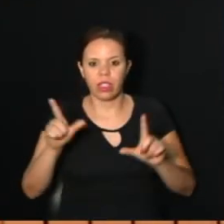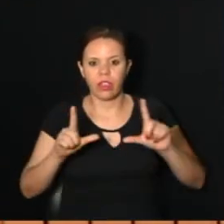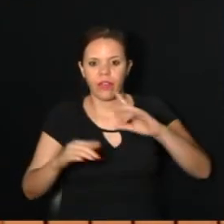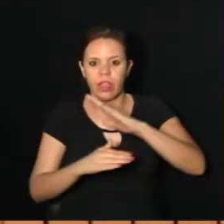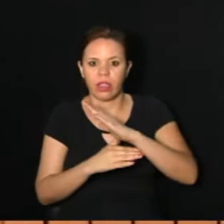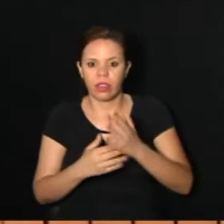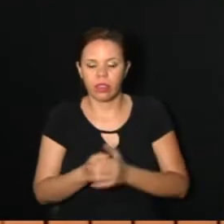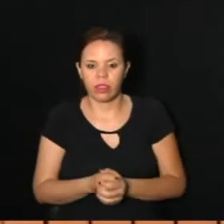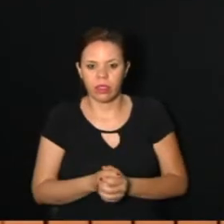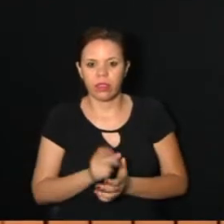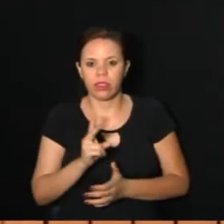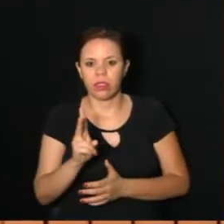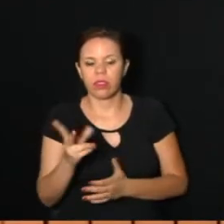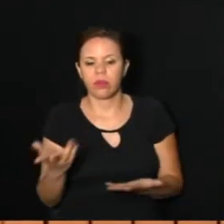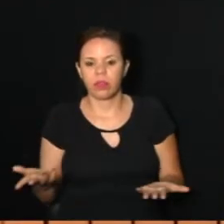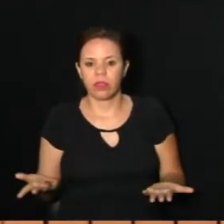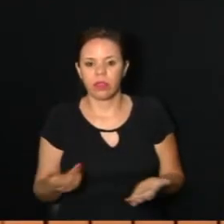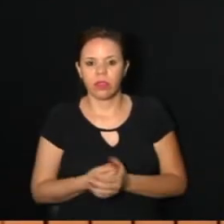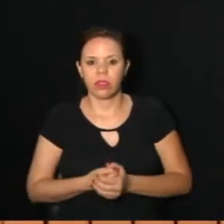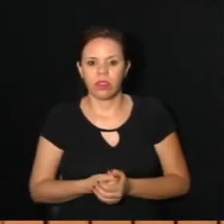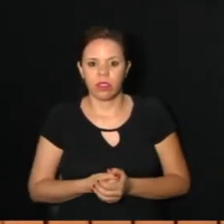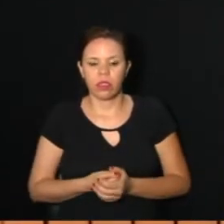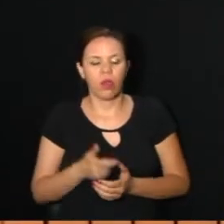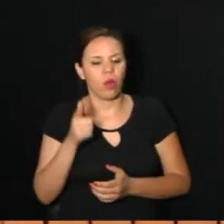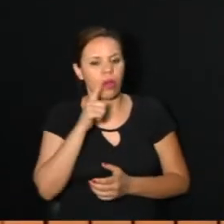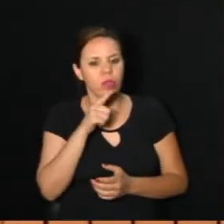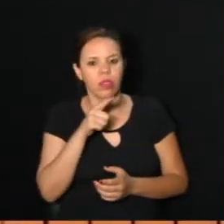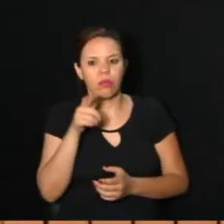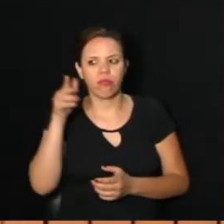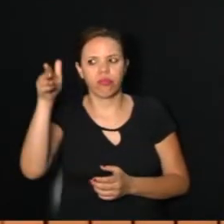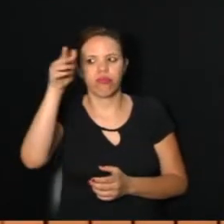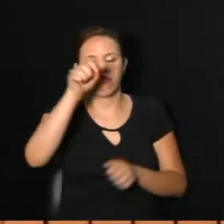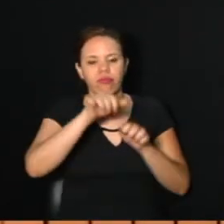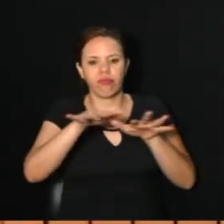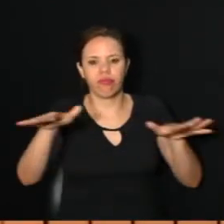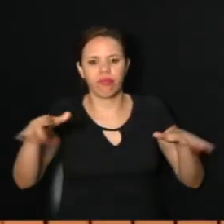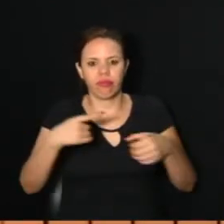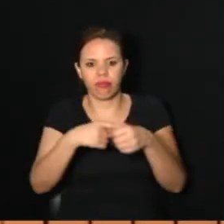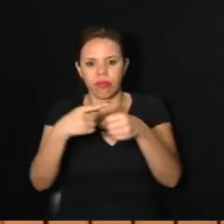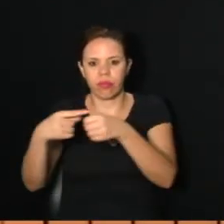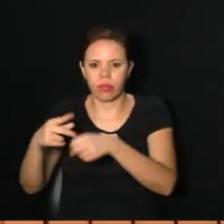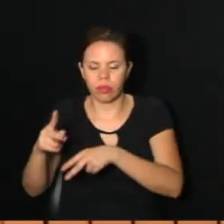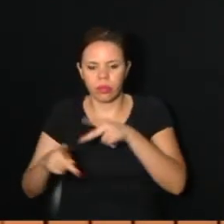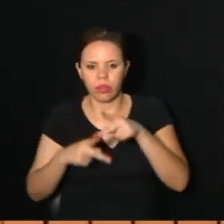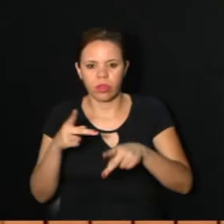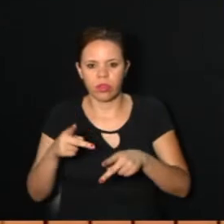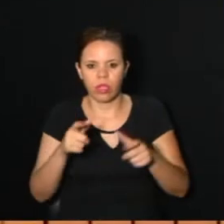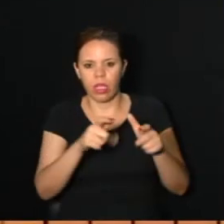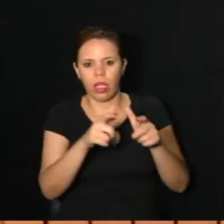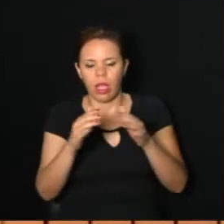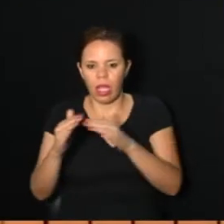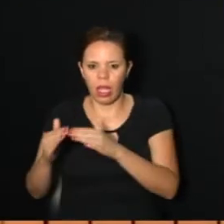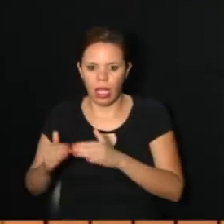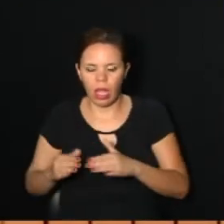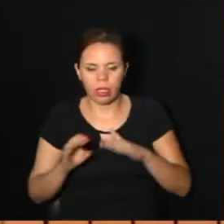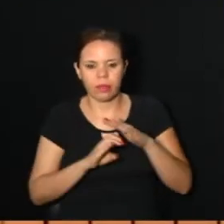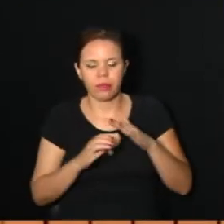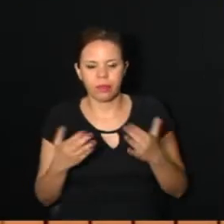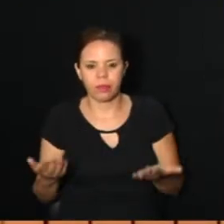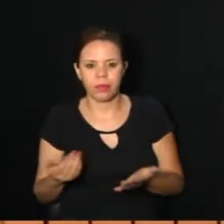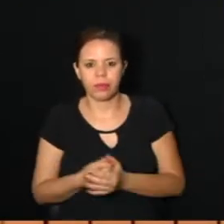Câmara. Nós estamos atingindo várias pessoas, vários munícipes, no seu lar, na sua empresa,